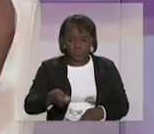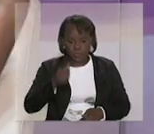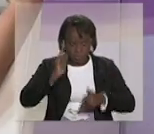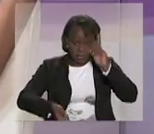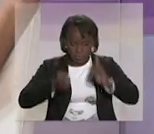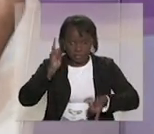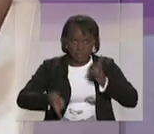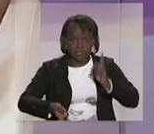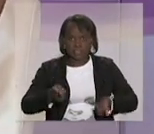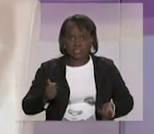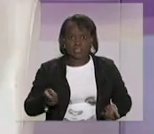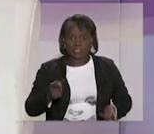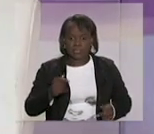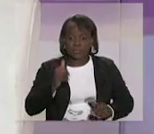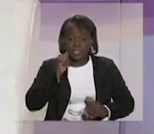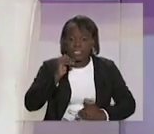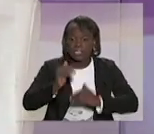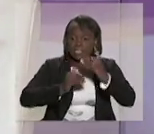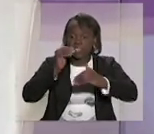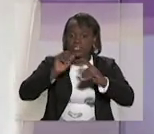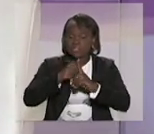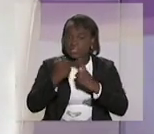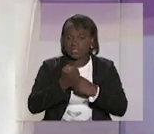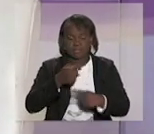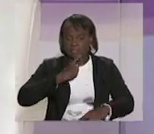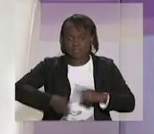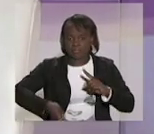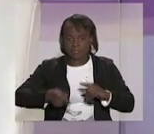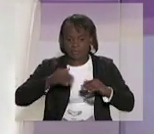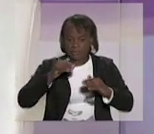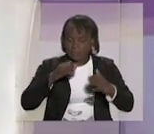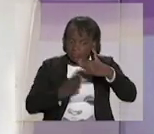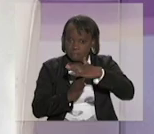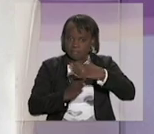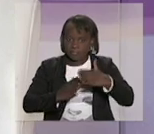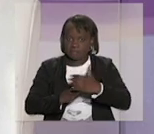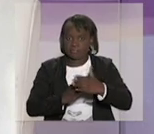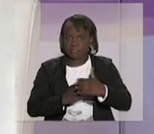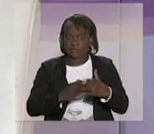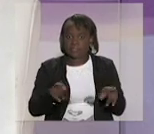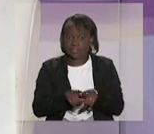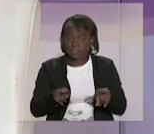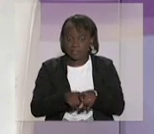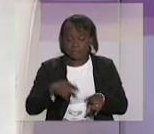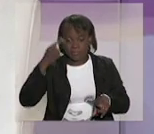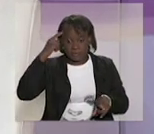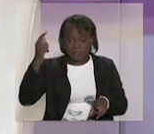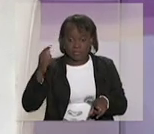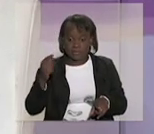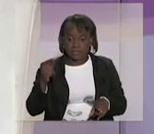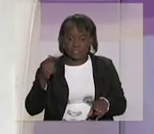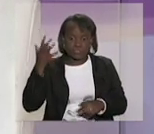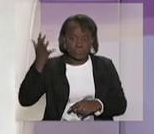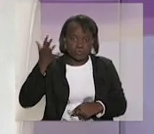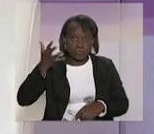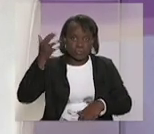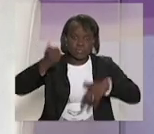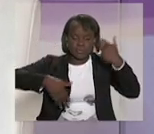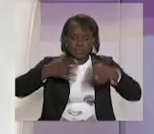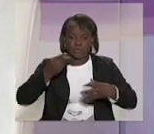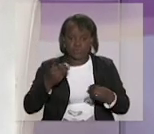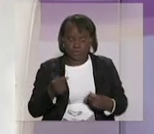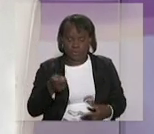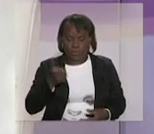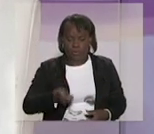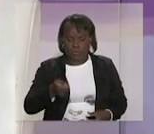controlar o nosso crescimento na sociedade. Eu acho que se a gente para pensar também no crescimento, ultimamente, né, de um discurso